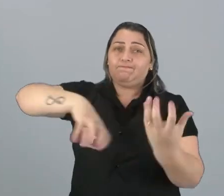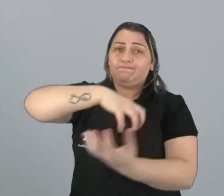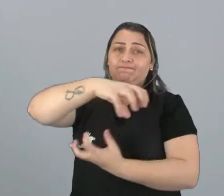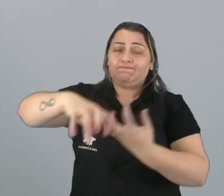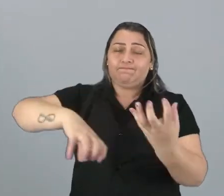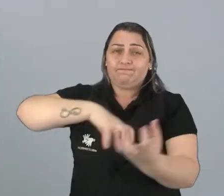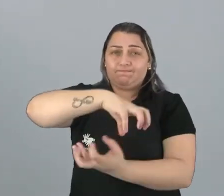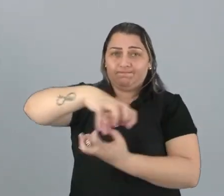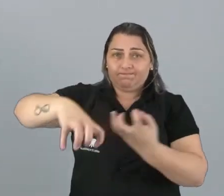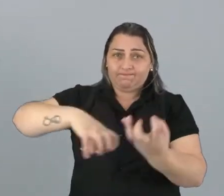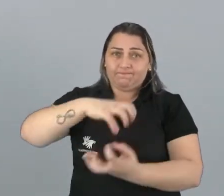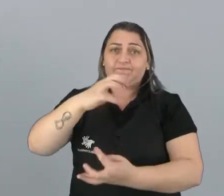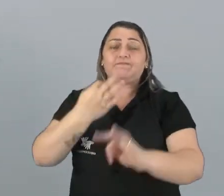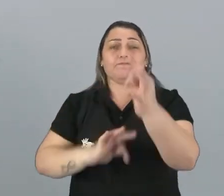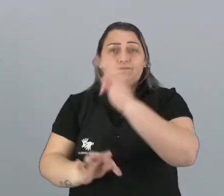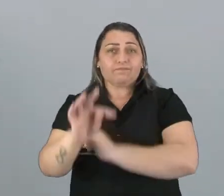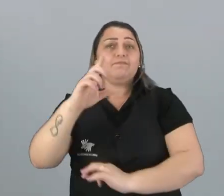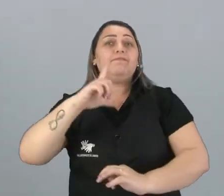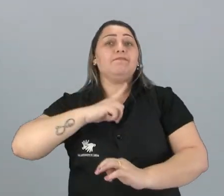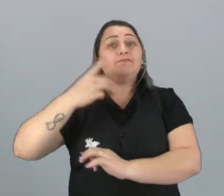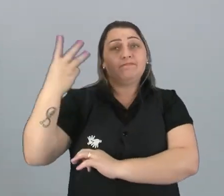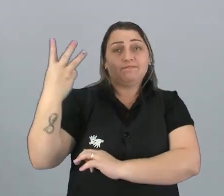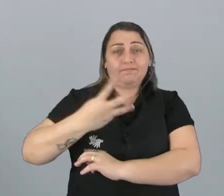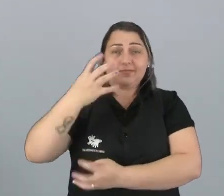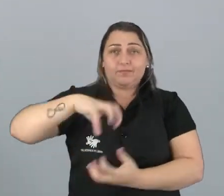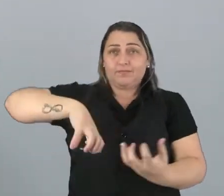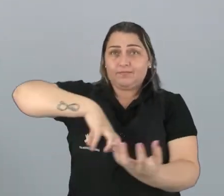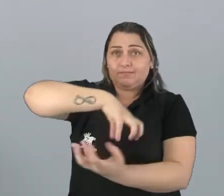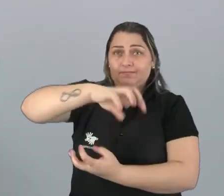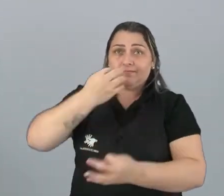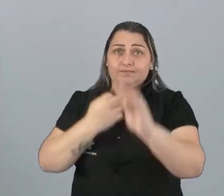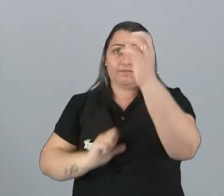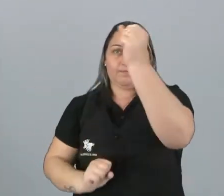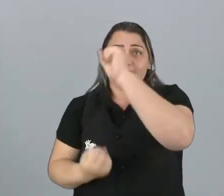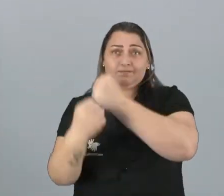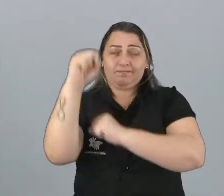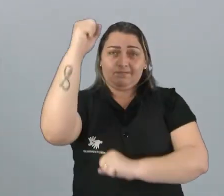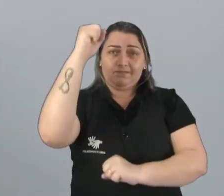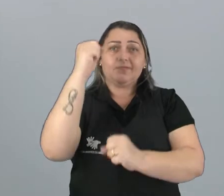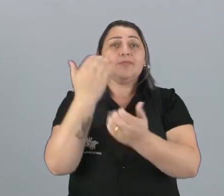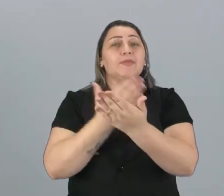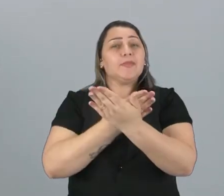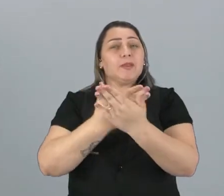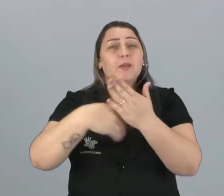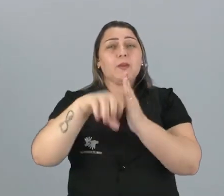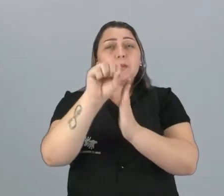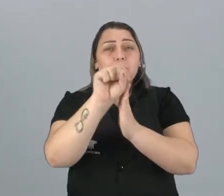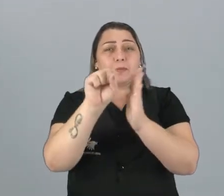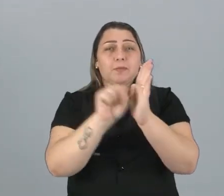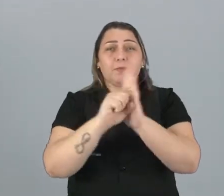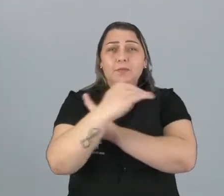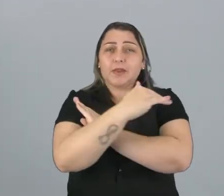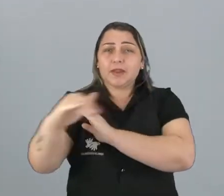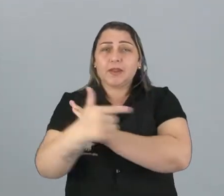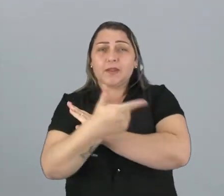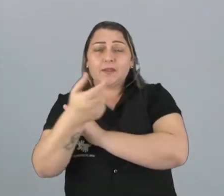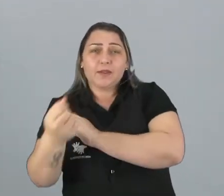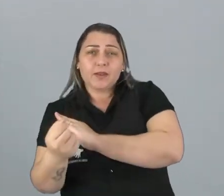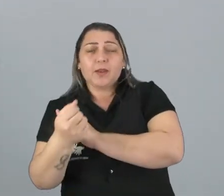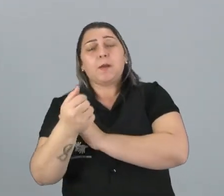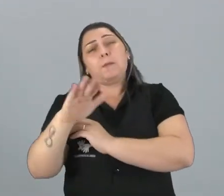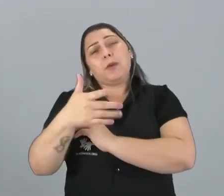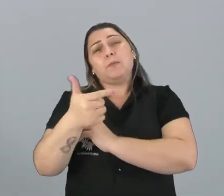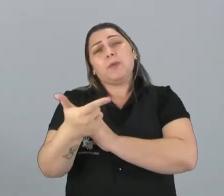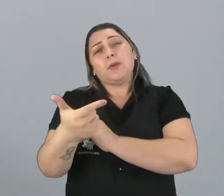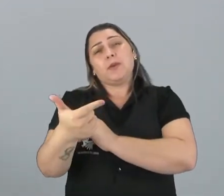características, tem a ver com a terceira revolução industrial. Teve seu início na segunda metade do século XX, por volta de 1970.